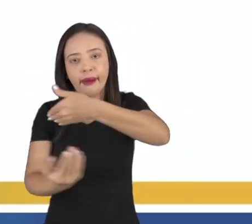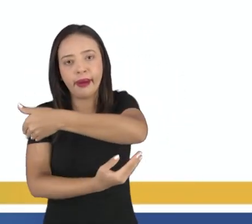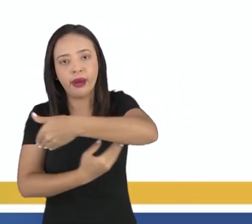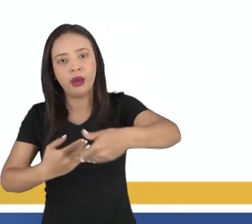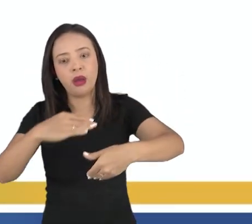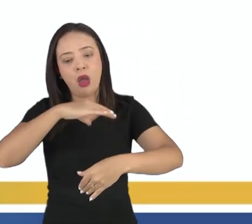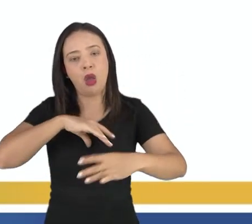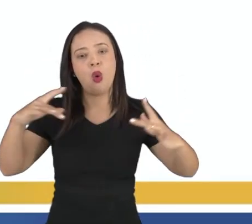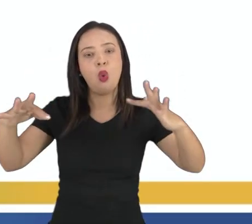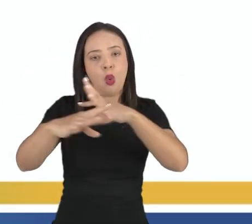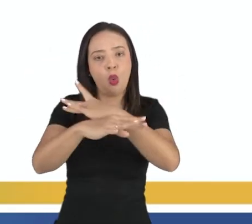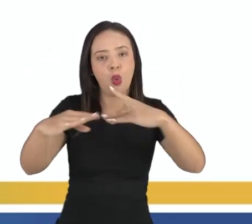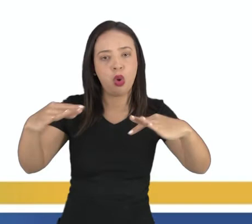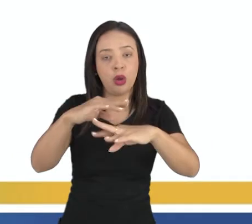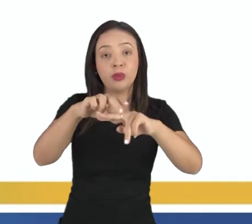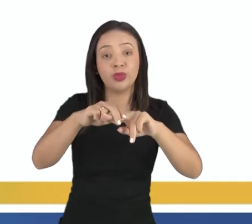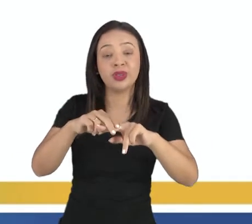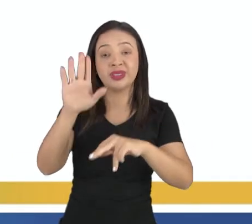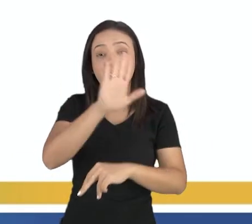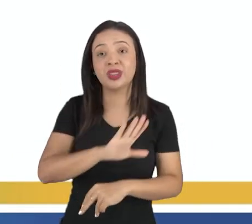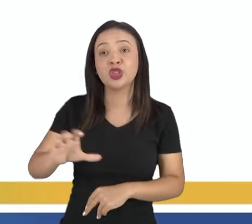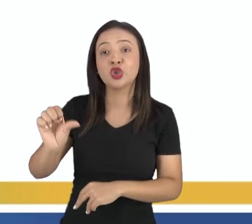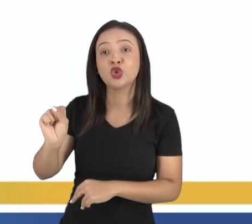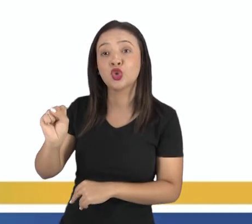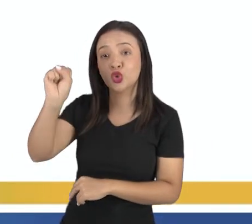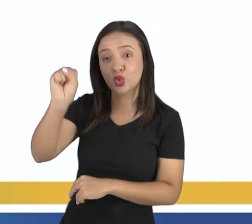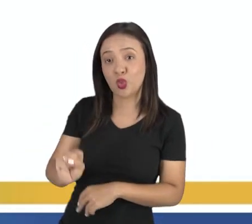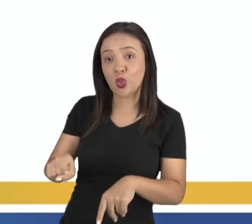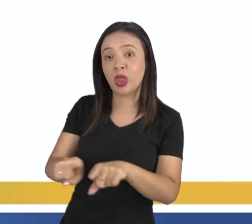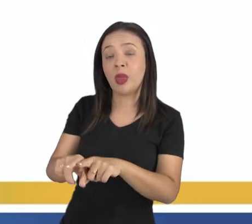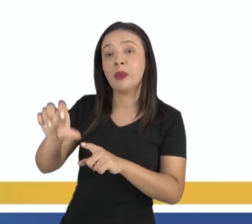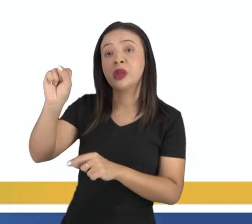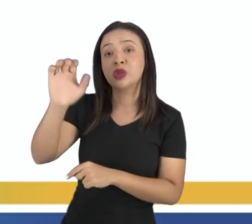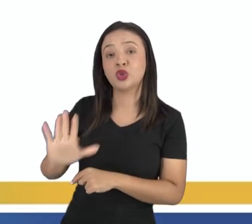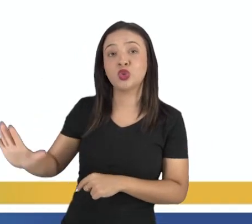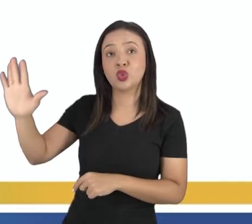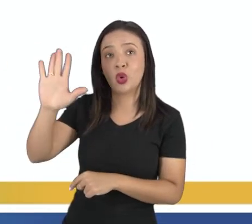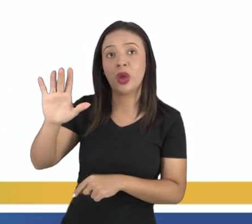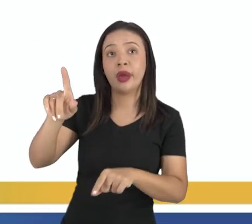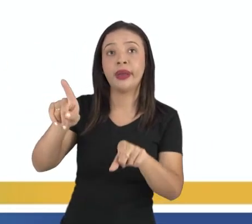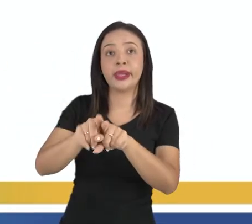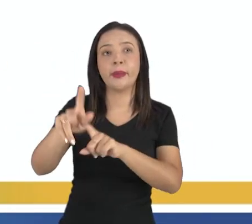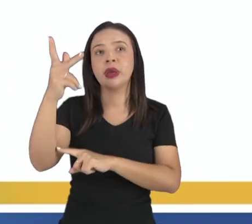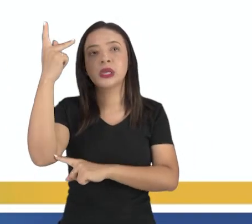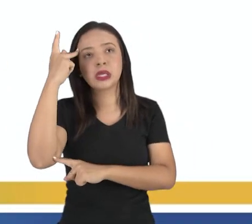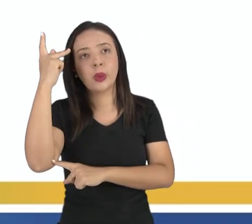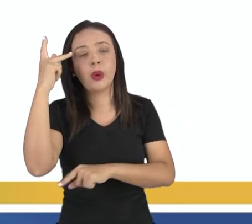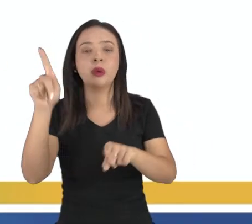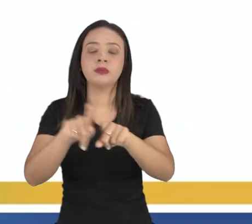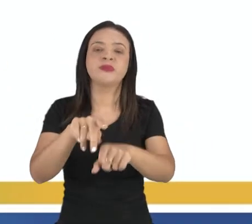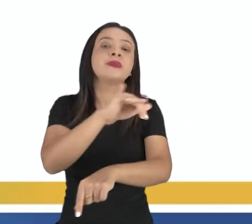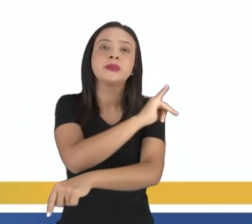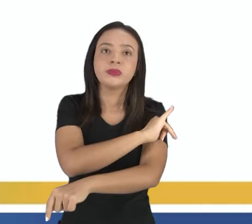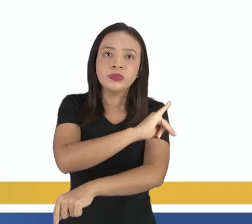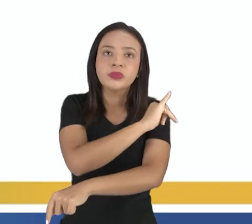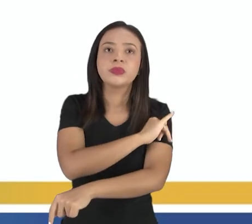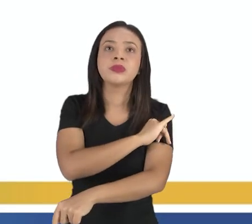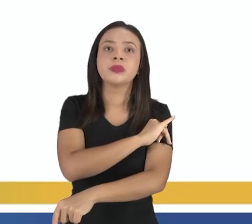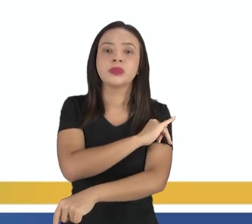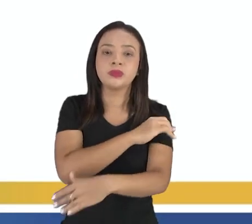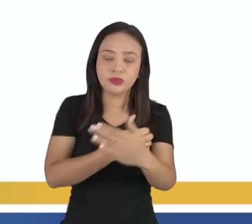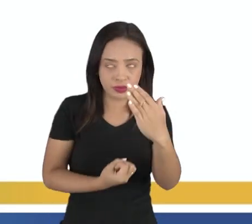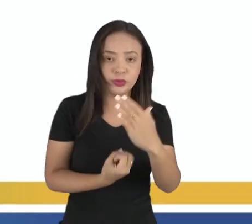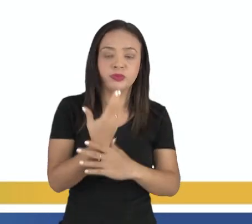Então as regiões Sudeste e Sul, principalmente as regiões metropolitanas de São Paulo e Rio de Janeiro, formam